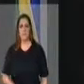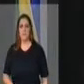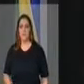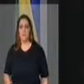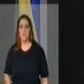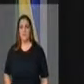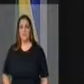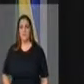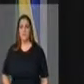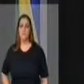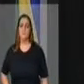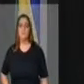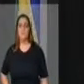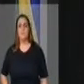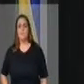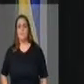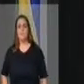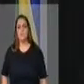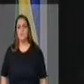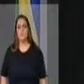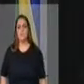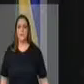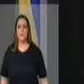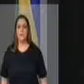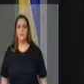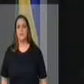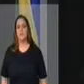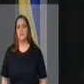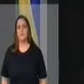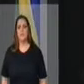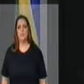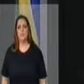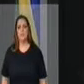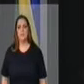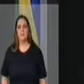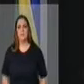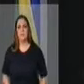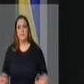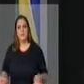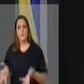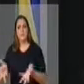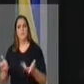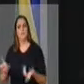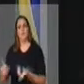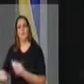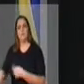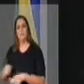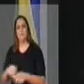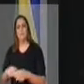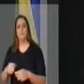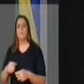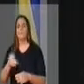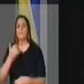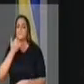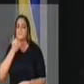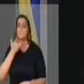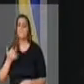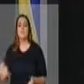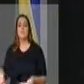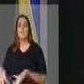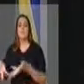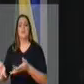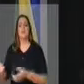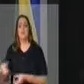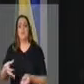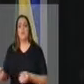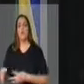Tiago já falava aqui que os tratamentos serão personalizados em determinado tempo. A incorporação de novas tecnologias